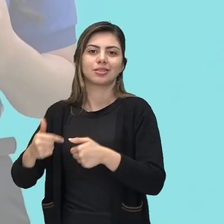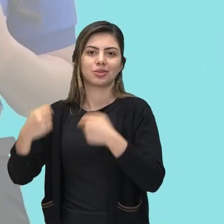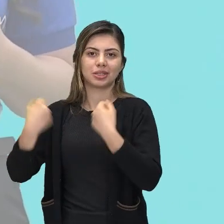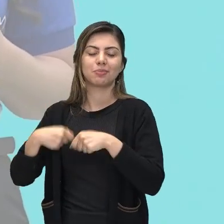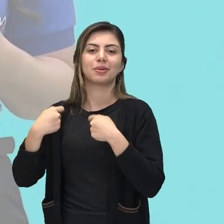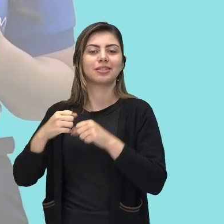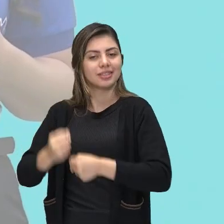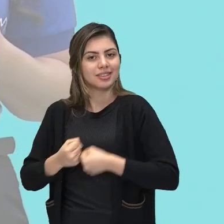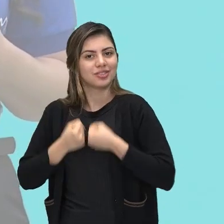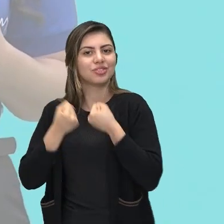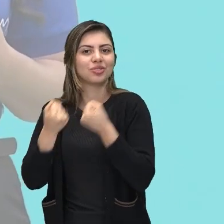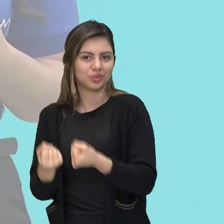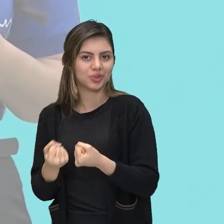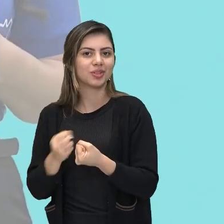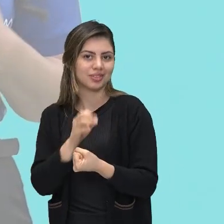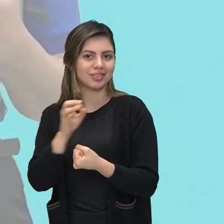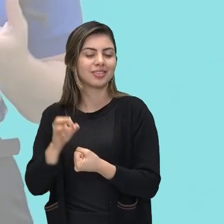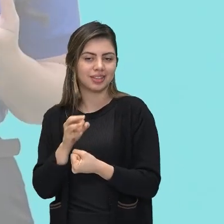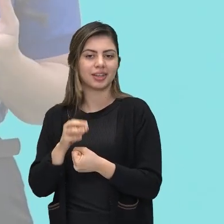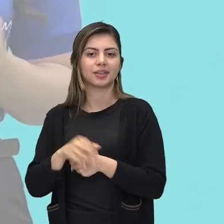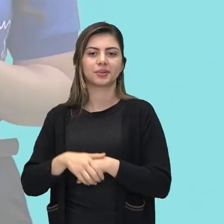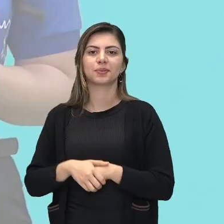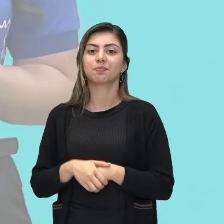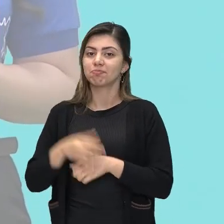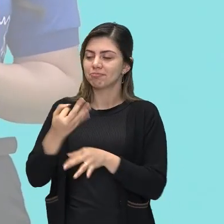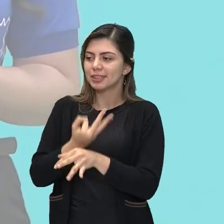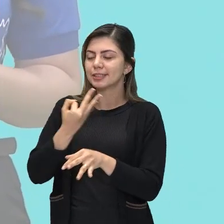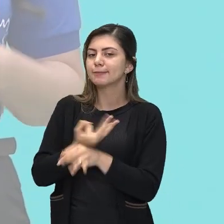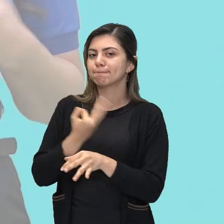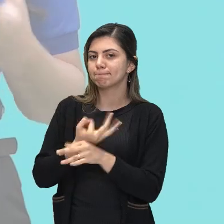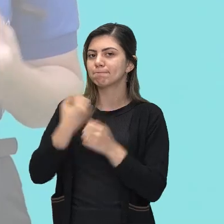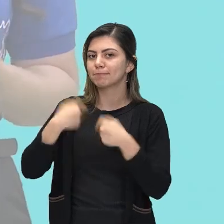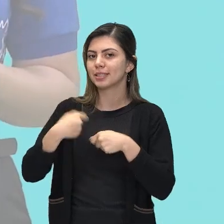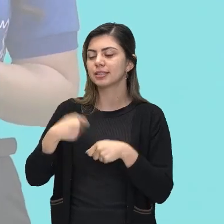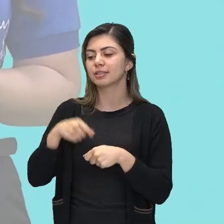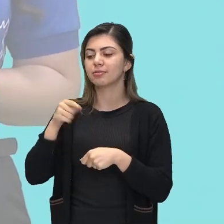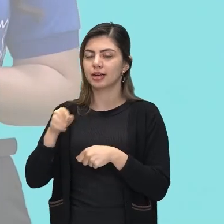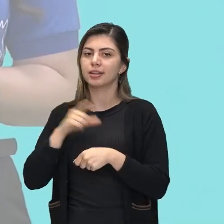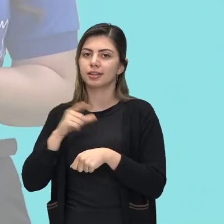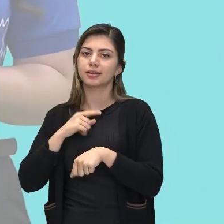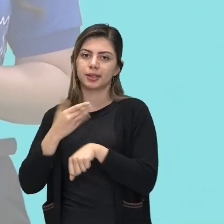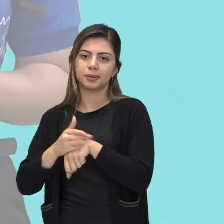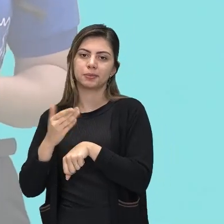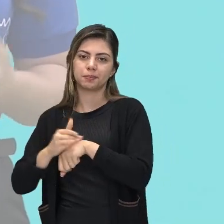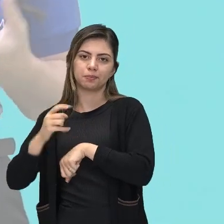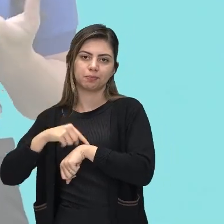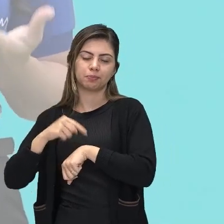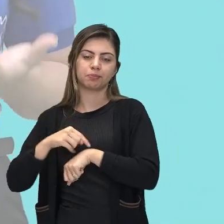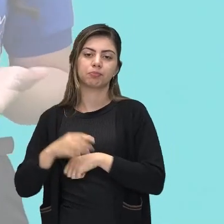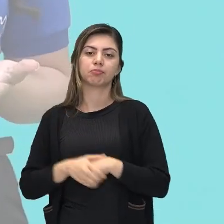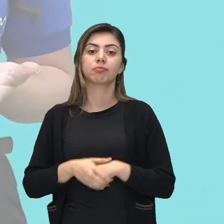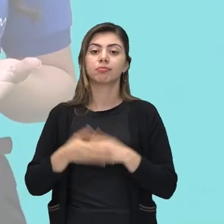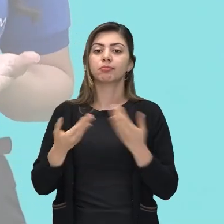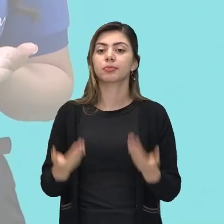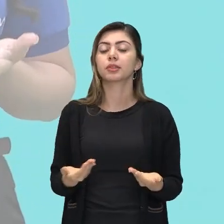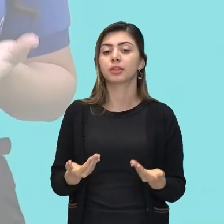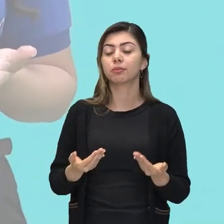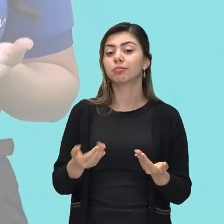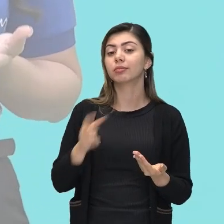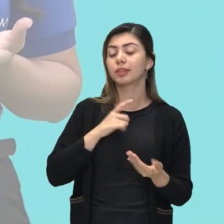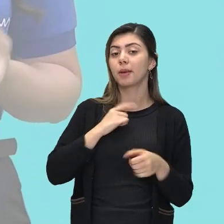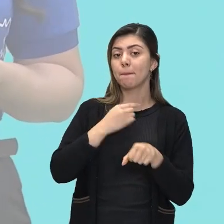muito mais um esforço maior durante essas atividades. E como práticas corporais